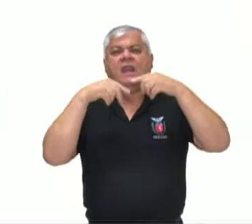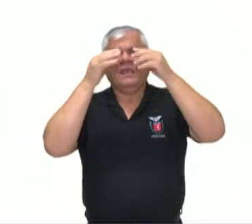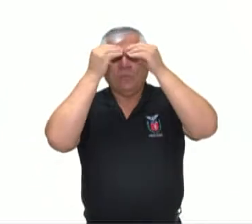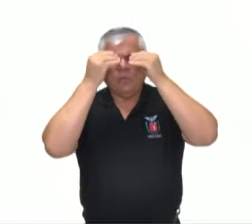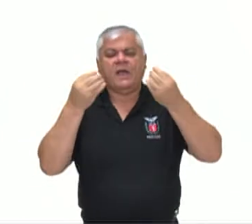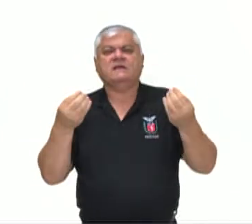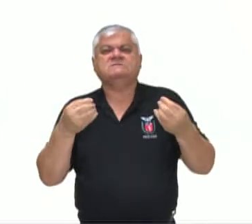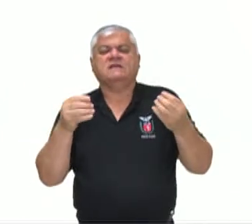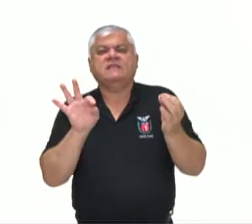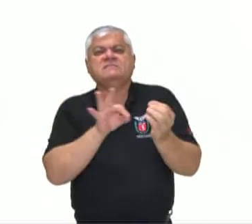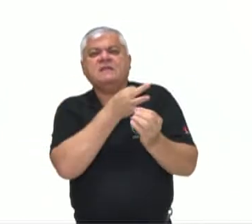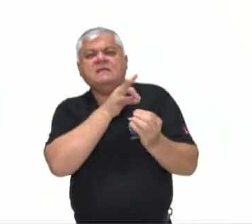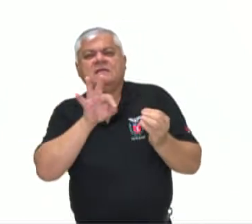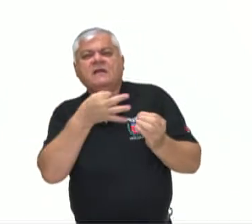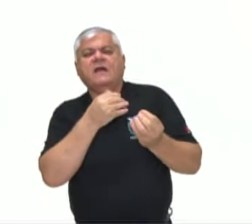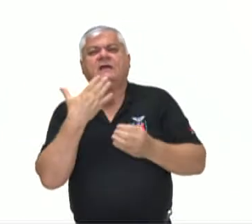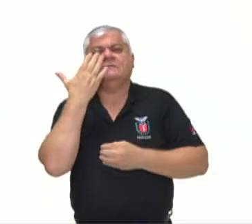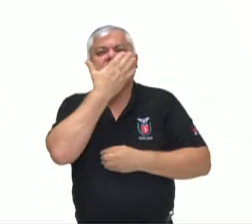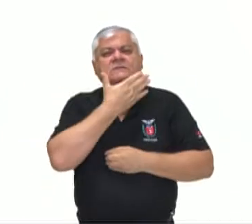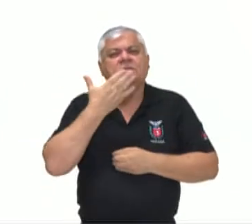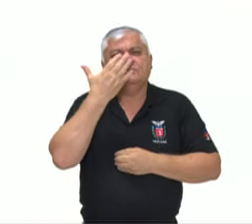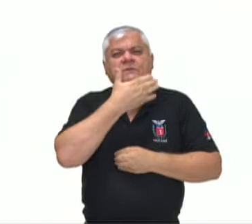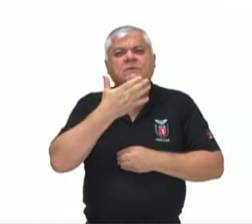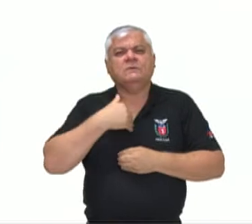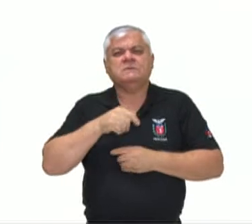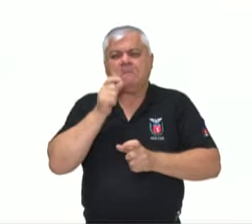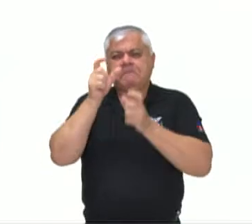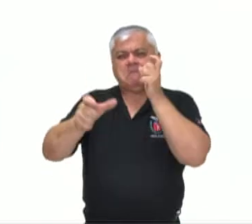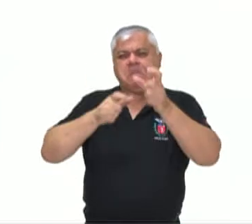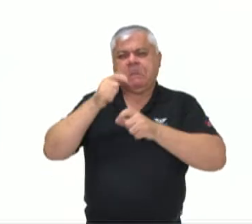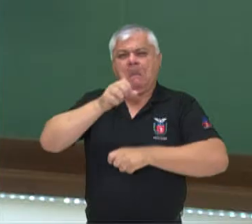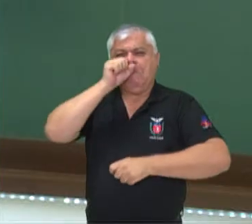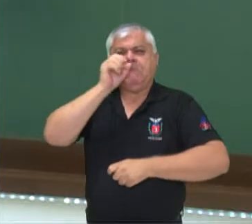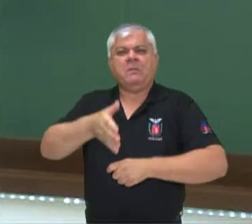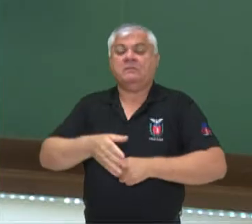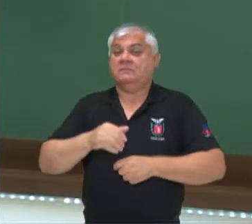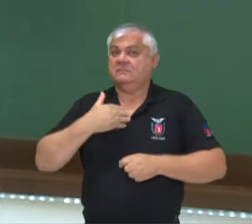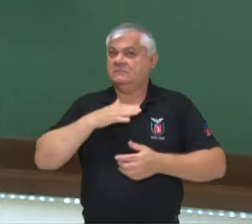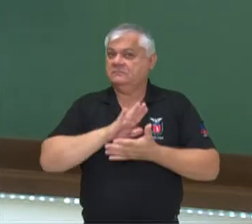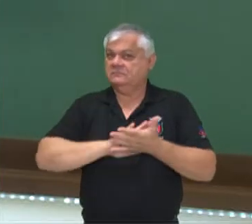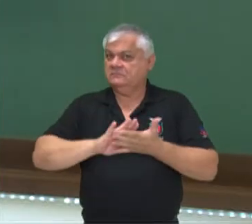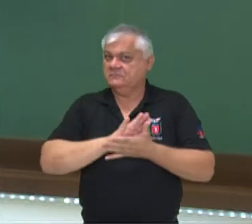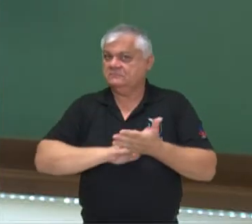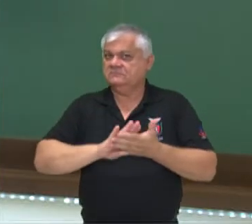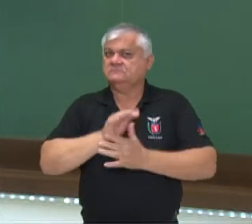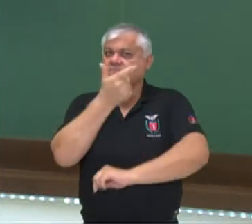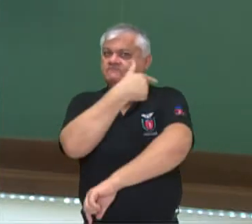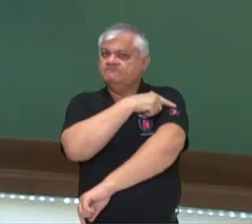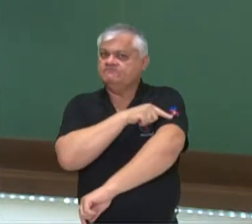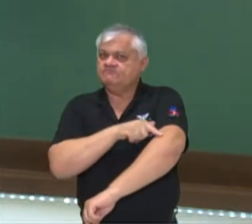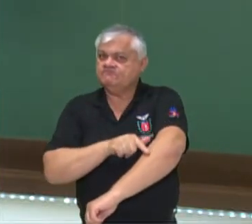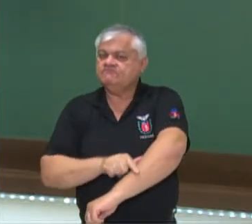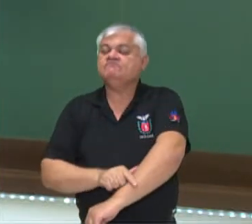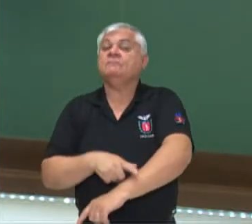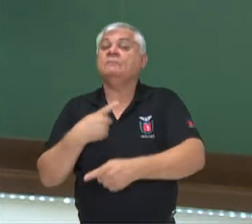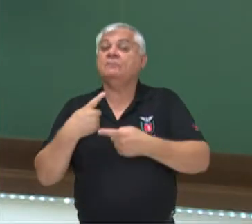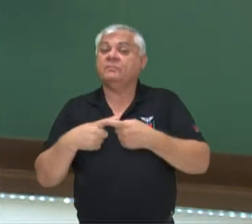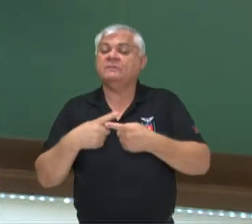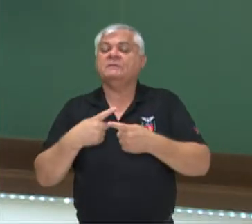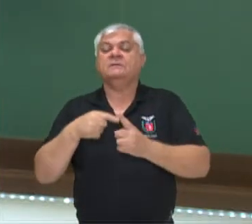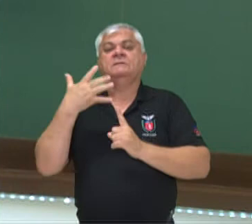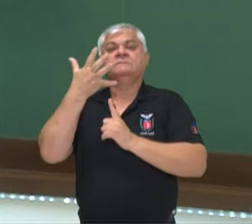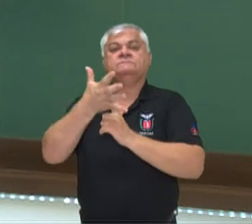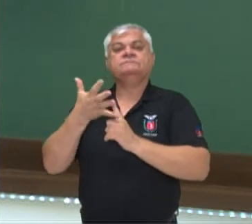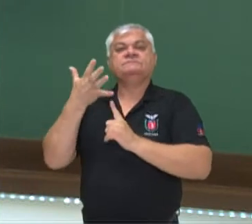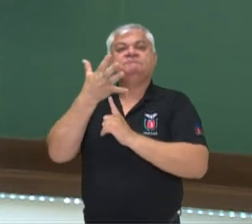os ouvintes, mesmo que seja em relações tensas, né? Um discurso ali que vai trabalhar com tensões sociais, então essa